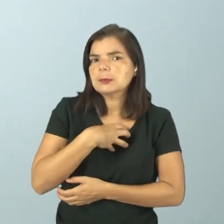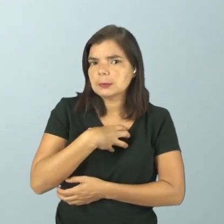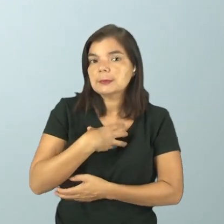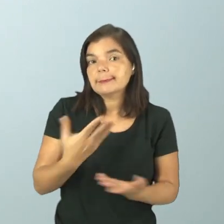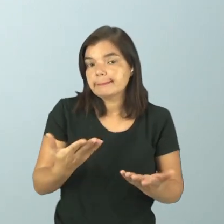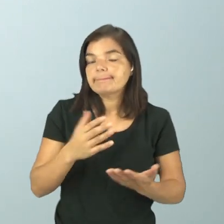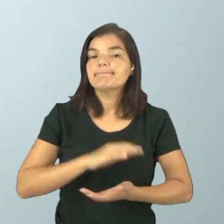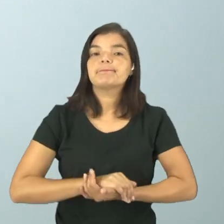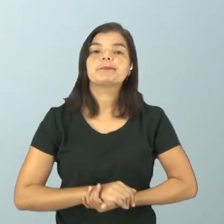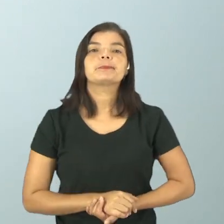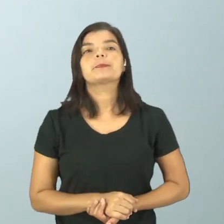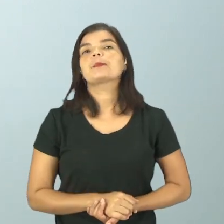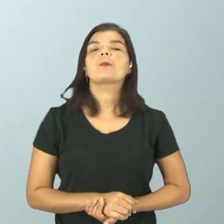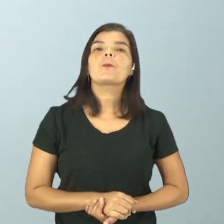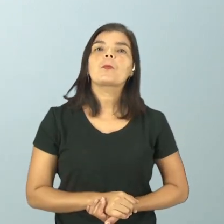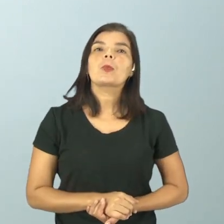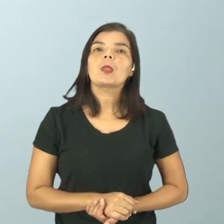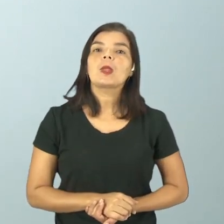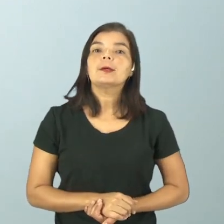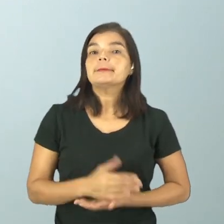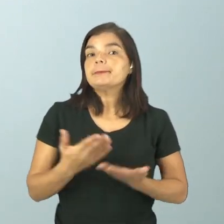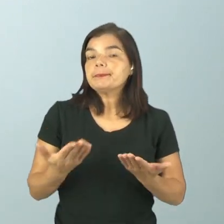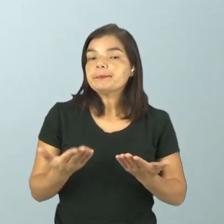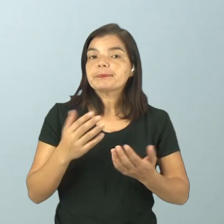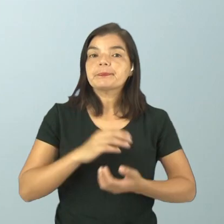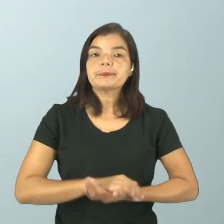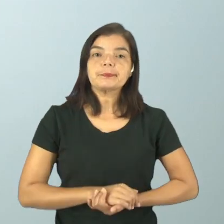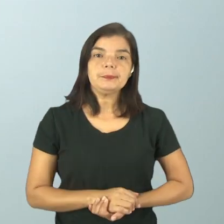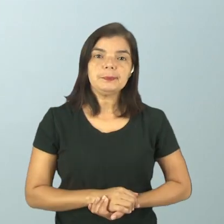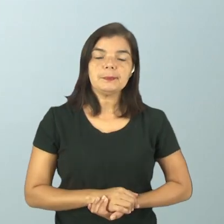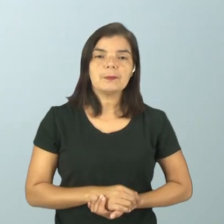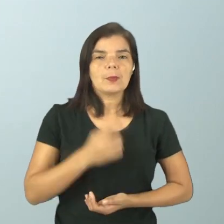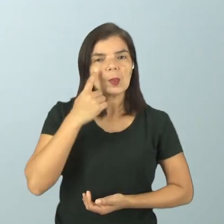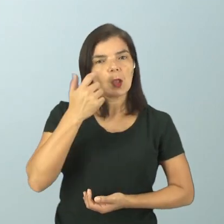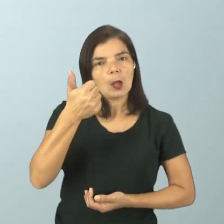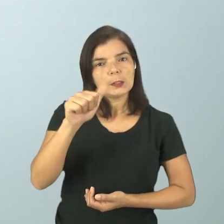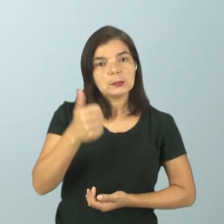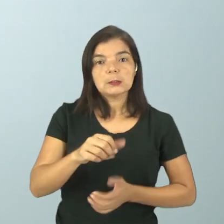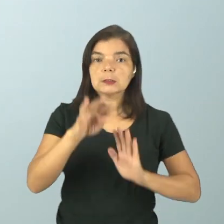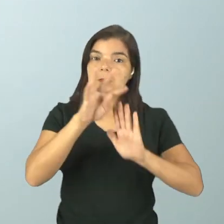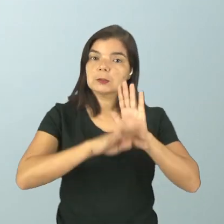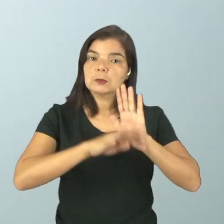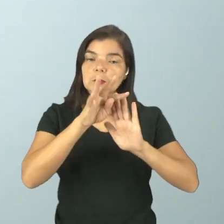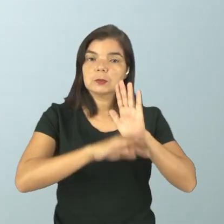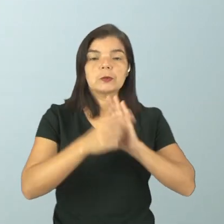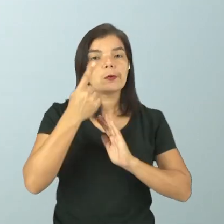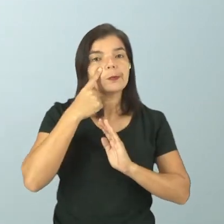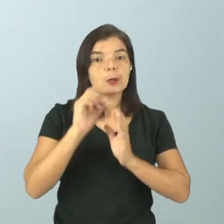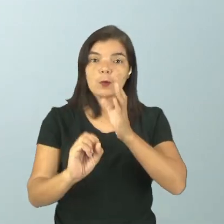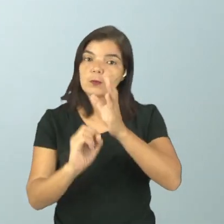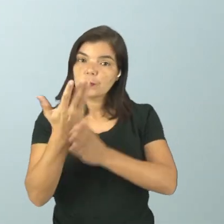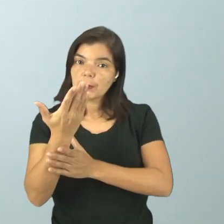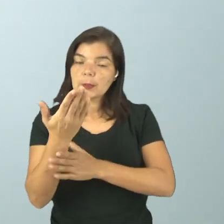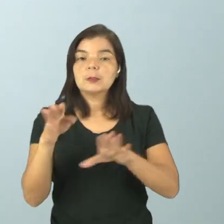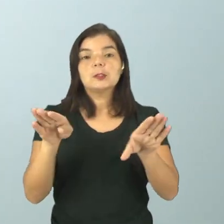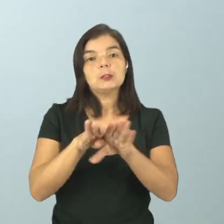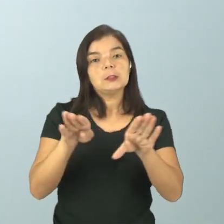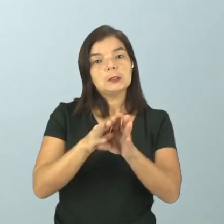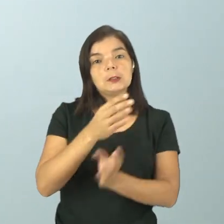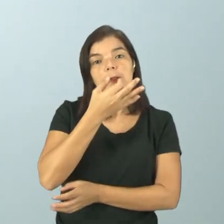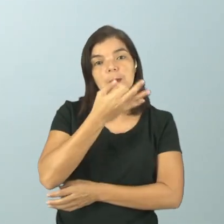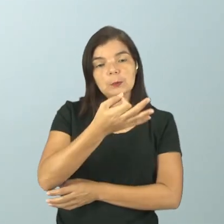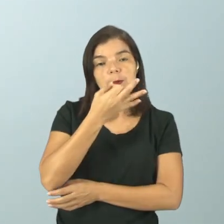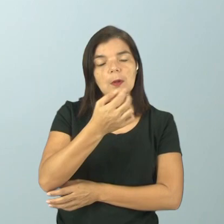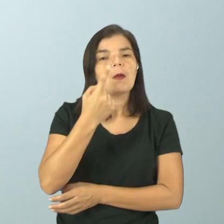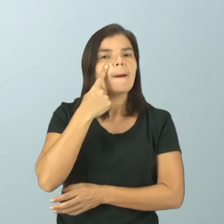cabeça, né, a famosa cefaleia, tá bom? Então, ao analisar o texto, nós vamos observar que tem fato e tem opinião.